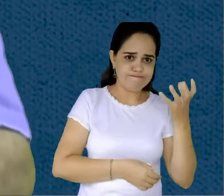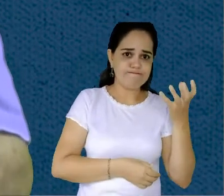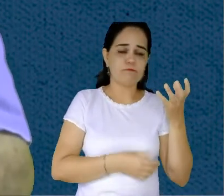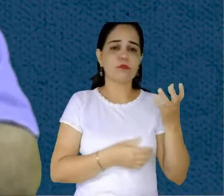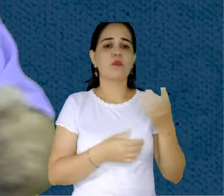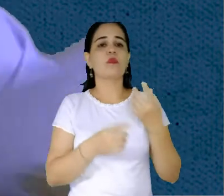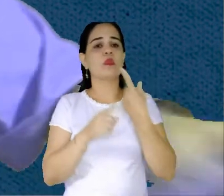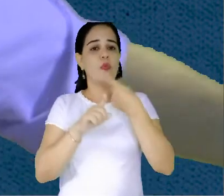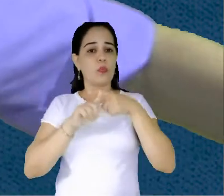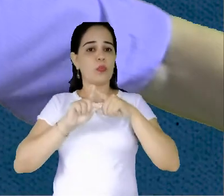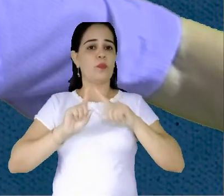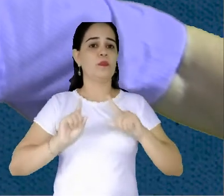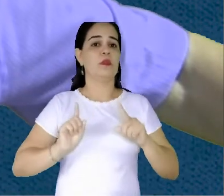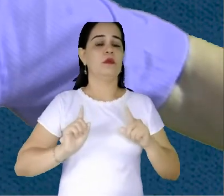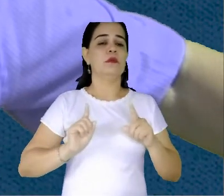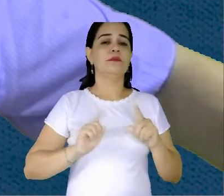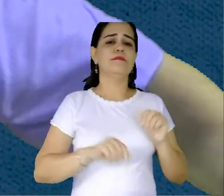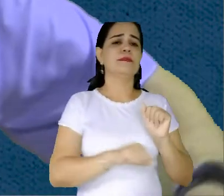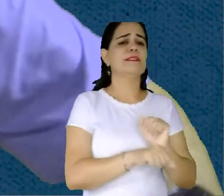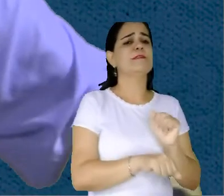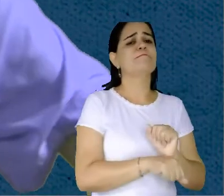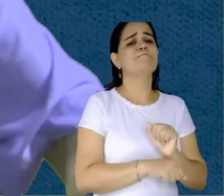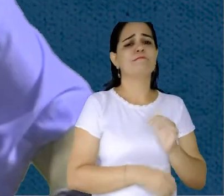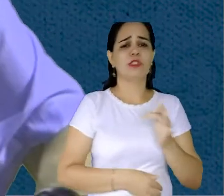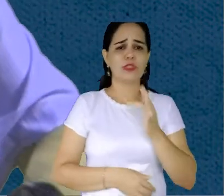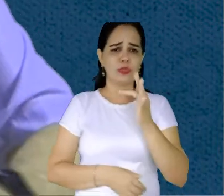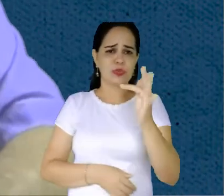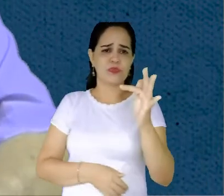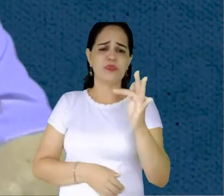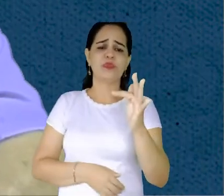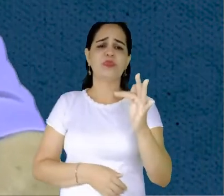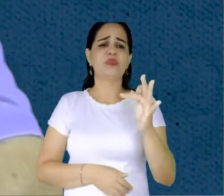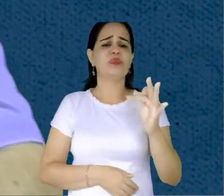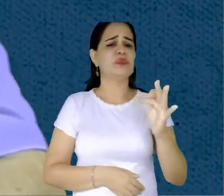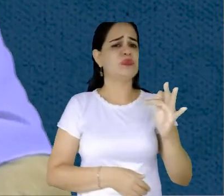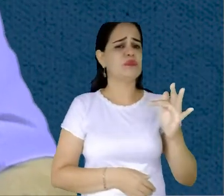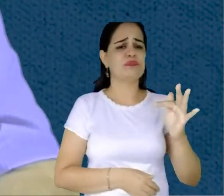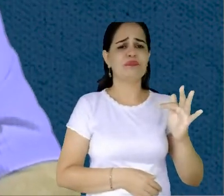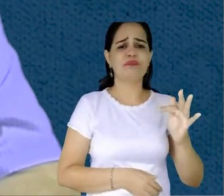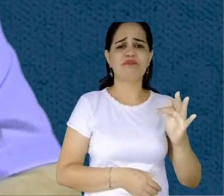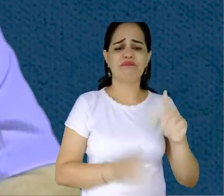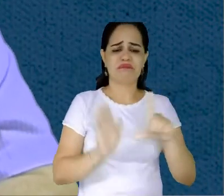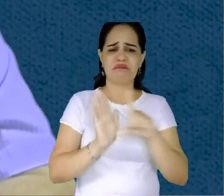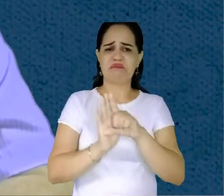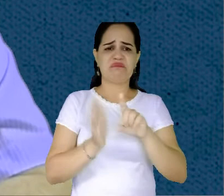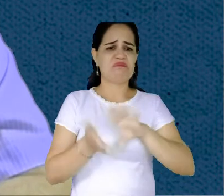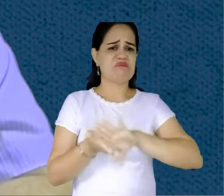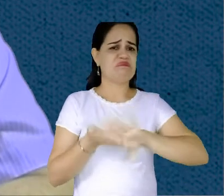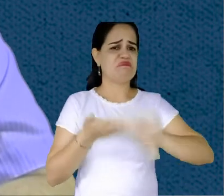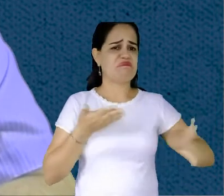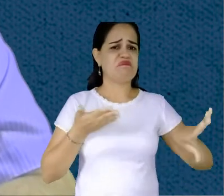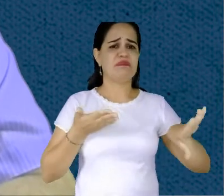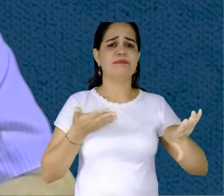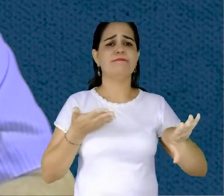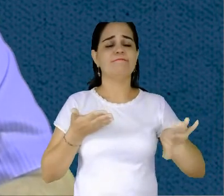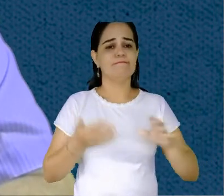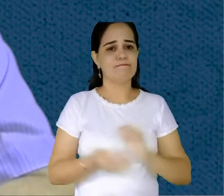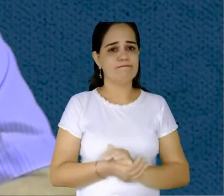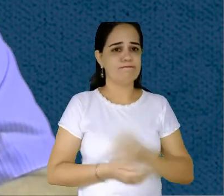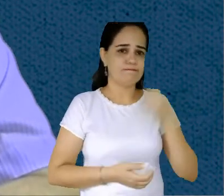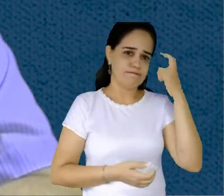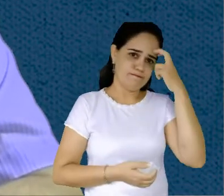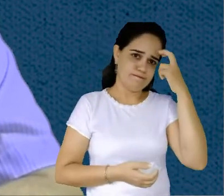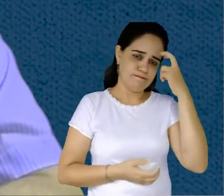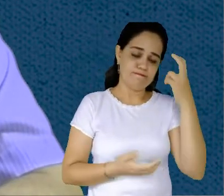Mas esperemos que realmente seja uma decisão sábia e